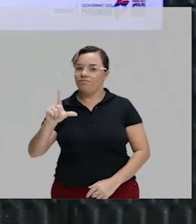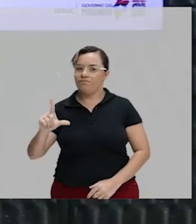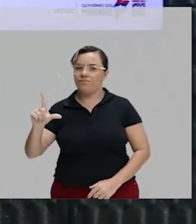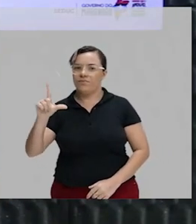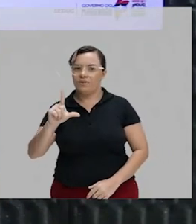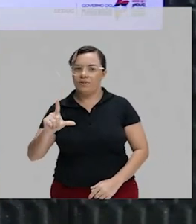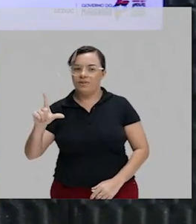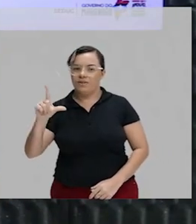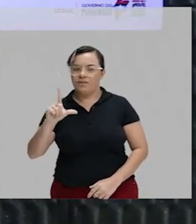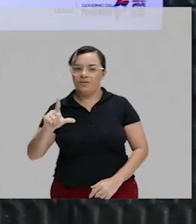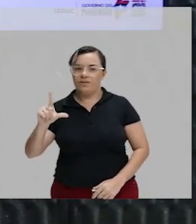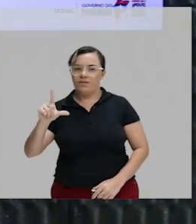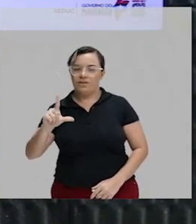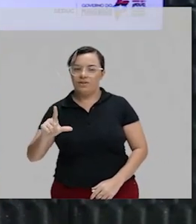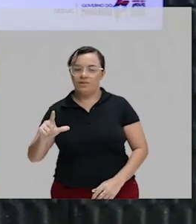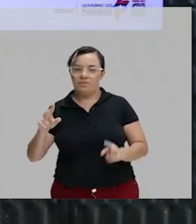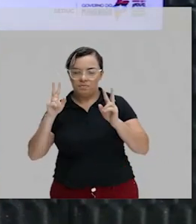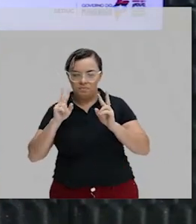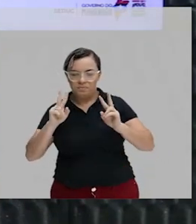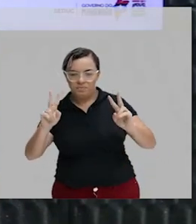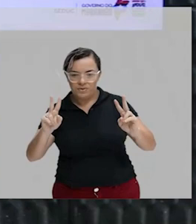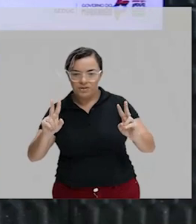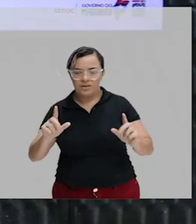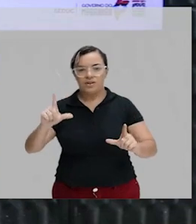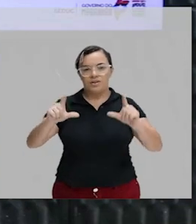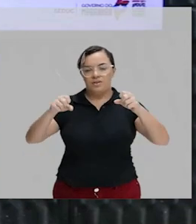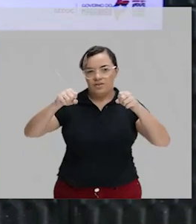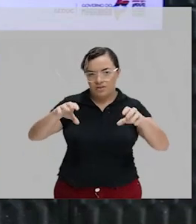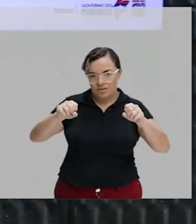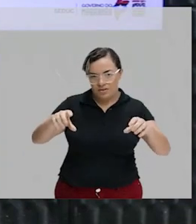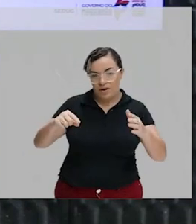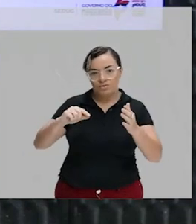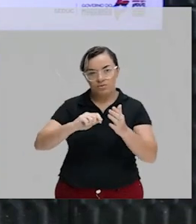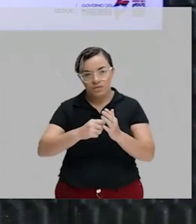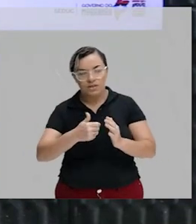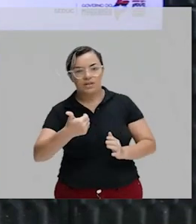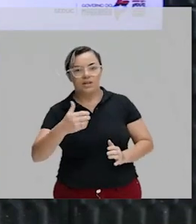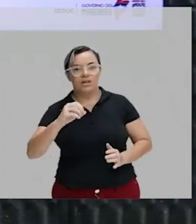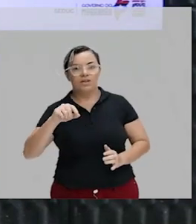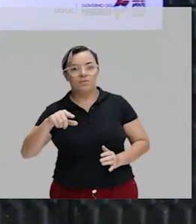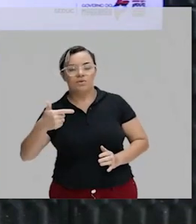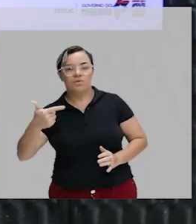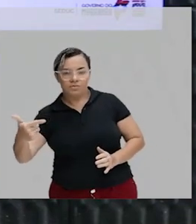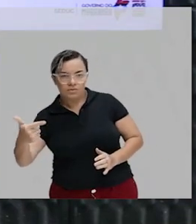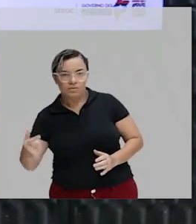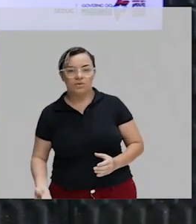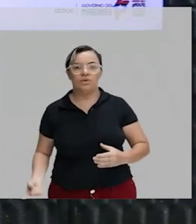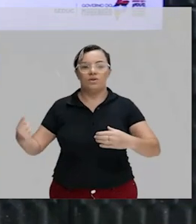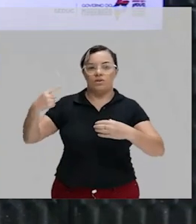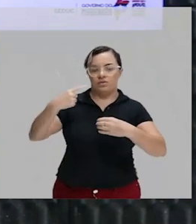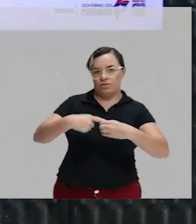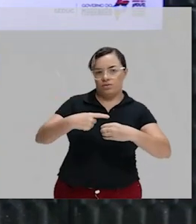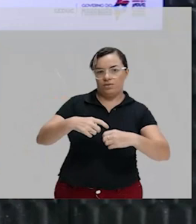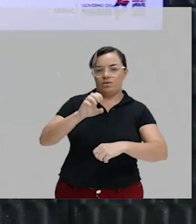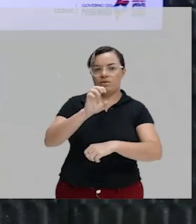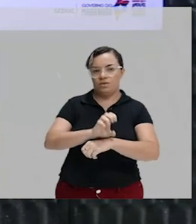eh sintonizado na TV educação canal 10.2 aqui em São Luiz eh no interior do Estado procure a